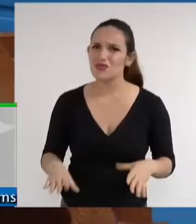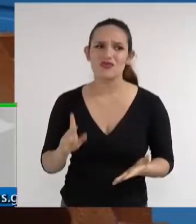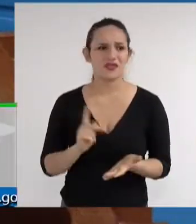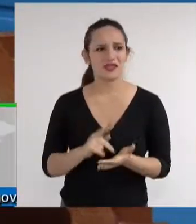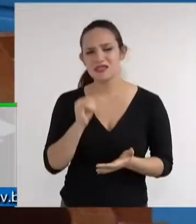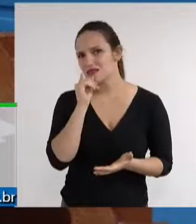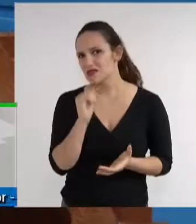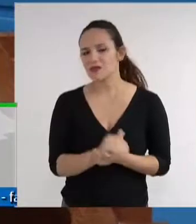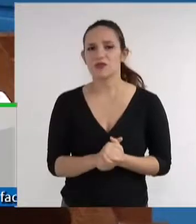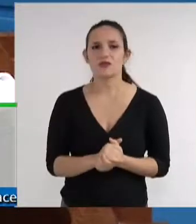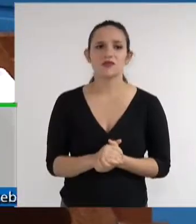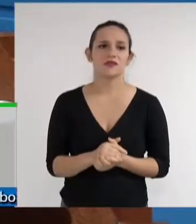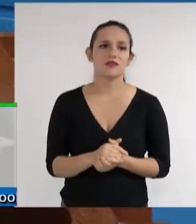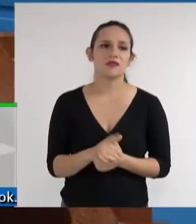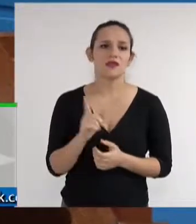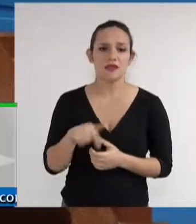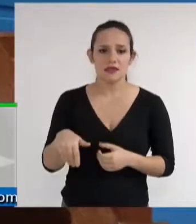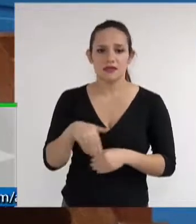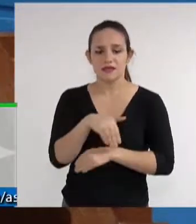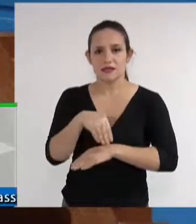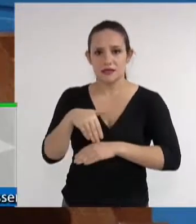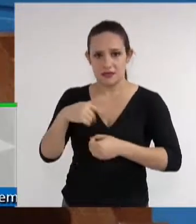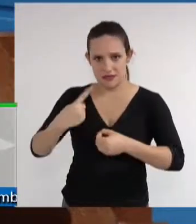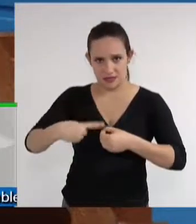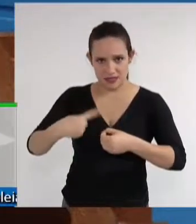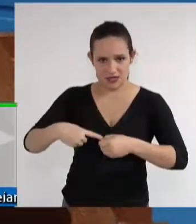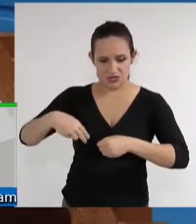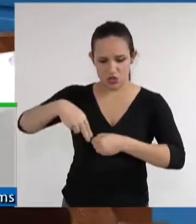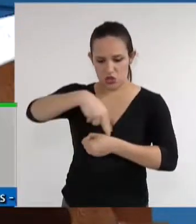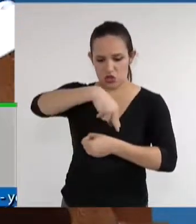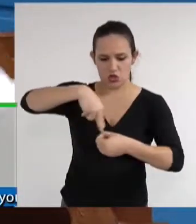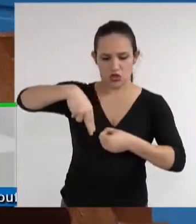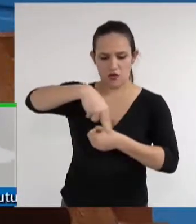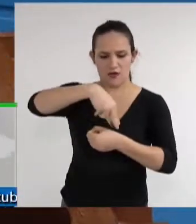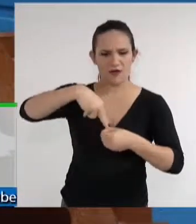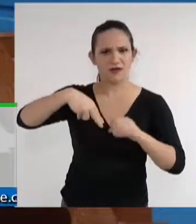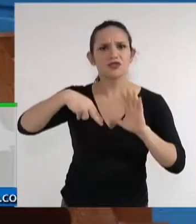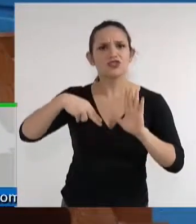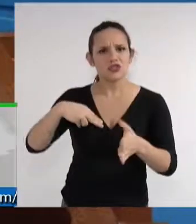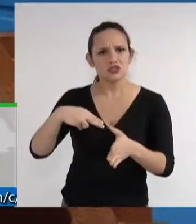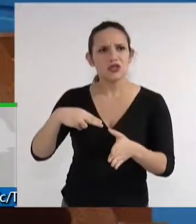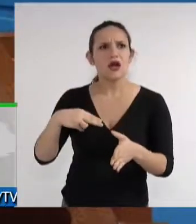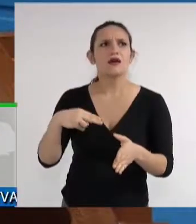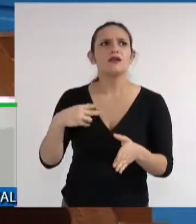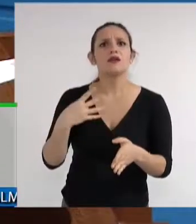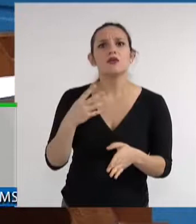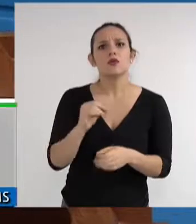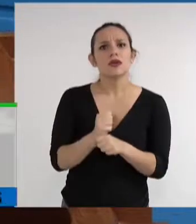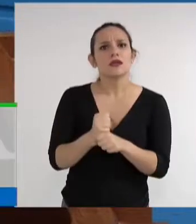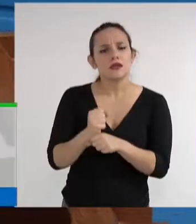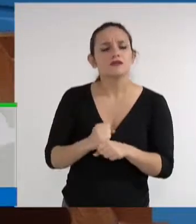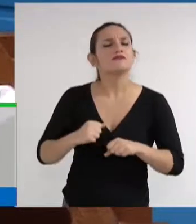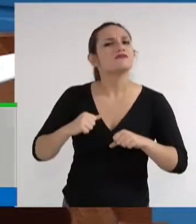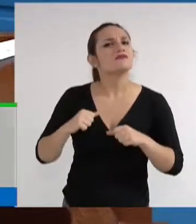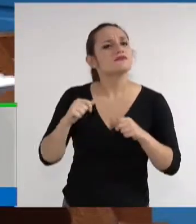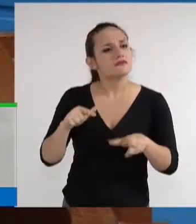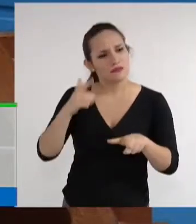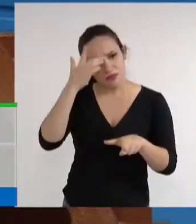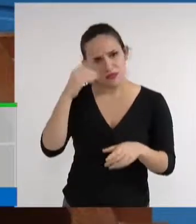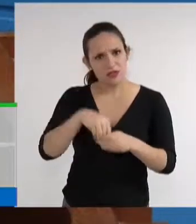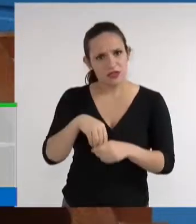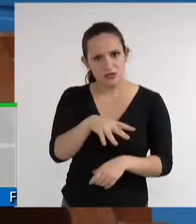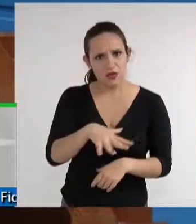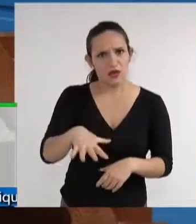cito como exemplo Nova Alvorada do Sul, deputado Pitarelli. Mais de 40 anos de Nova Alvorada do Sul, os comerciantes, deputado Paulo Correia, o senhor